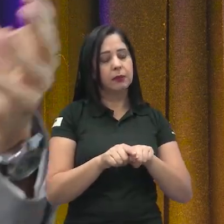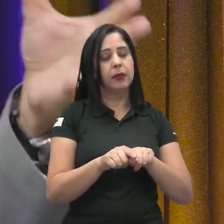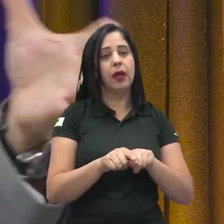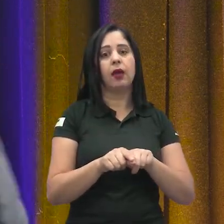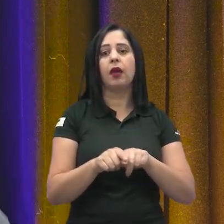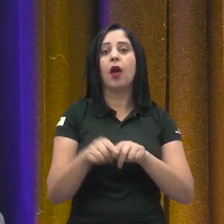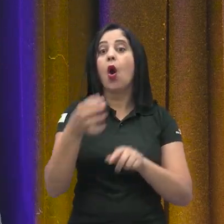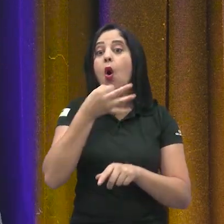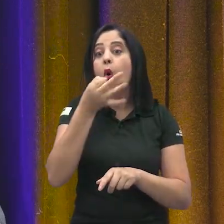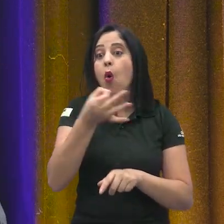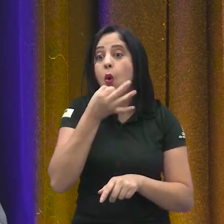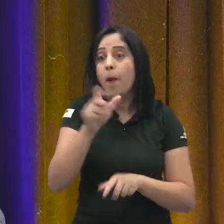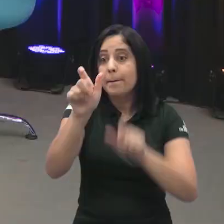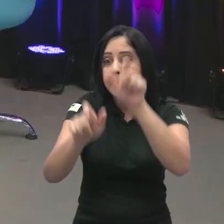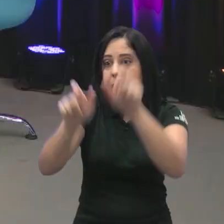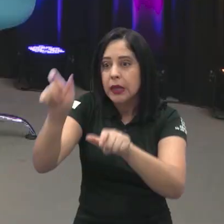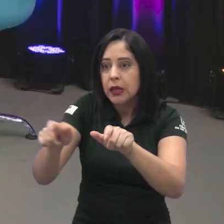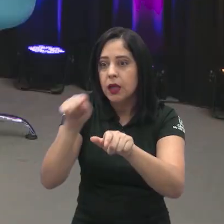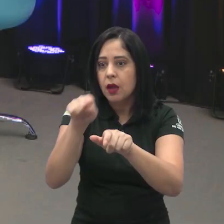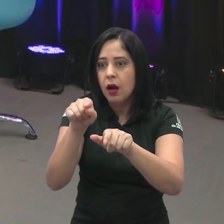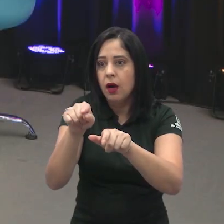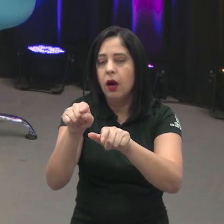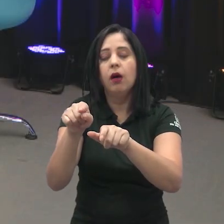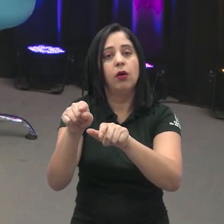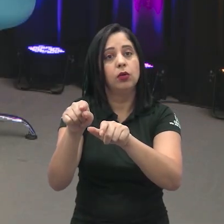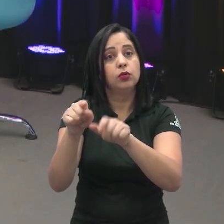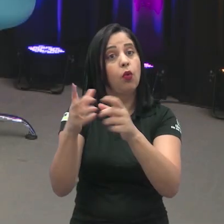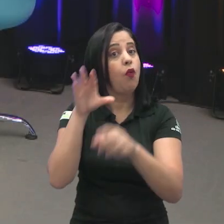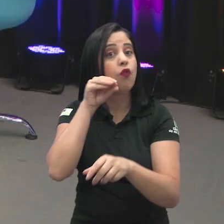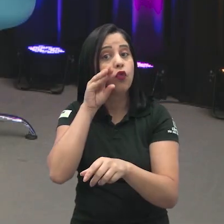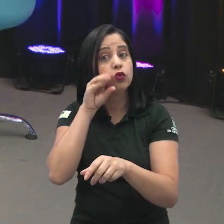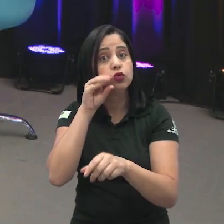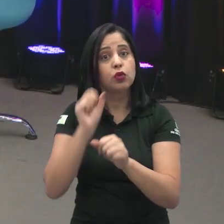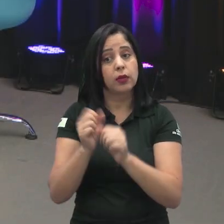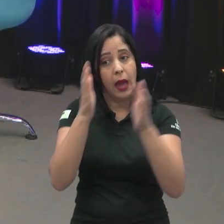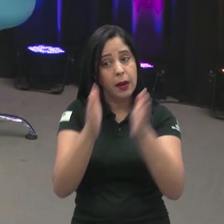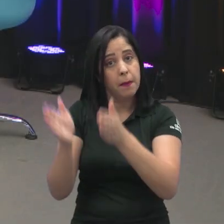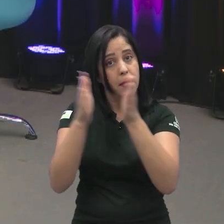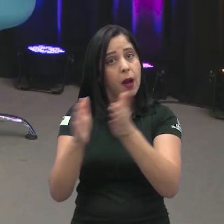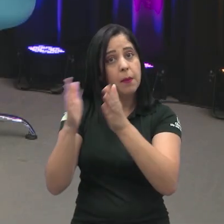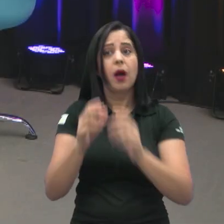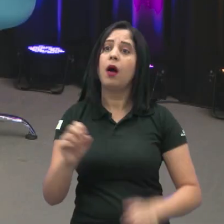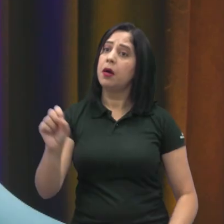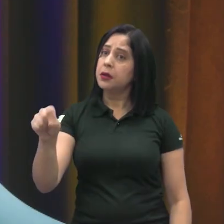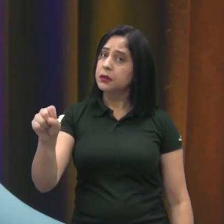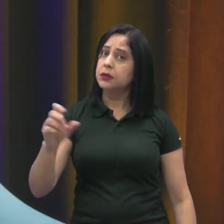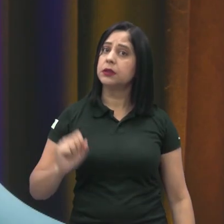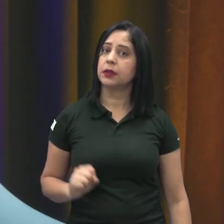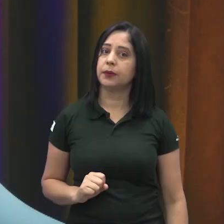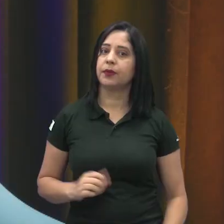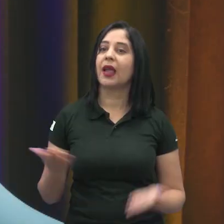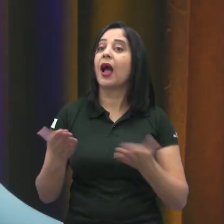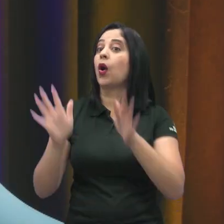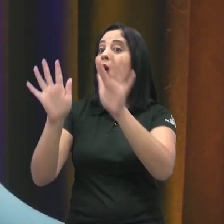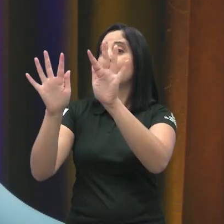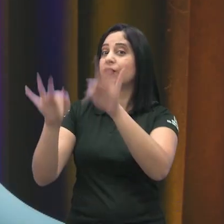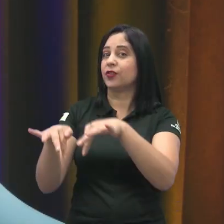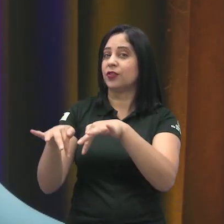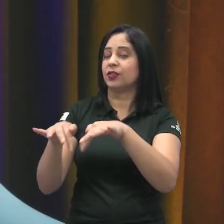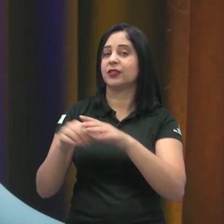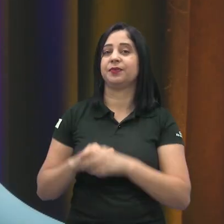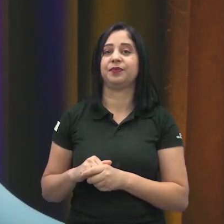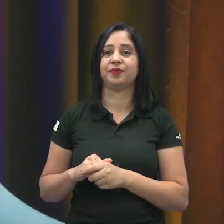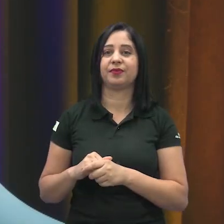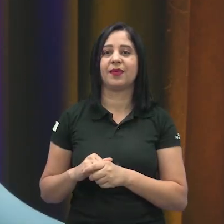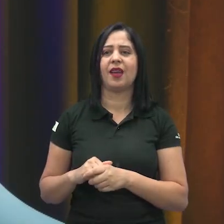vir e contar a visão dele. Até porque ele se sente valorizado, né? Exatamente. Quando você chama ele, coloca ele parte do processo. Danilo, para a gente fechar, que a